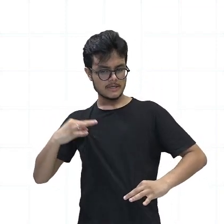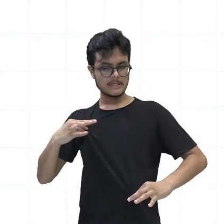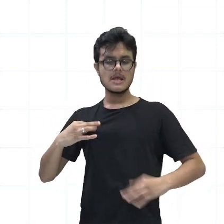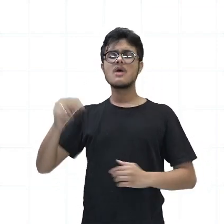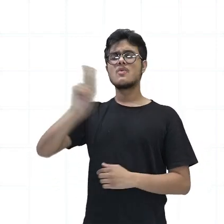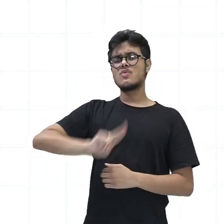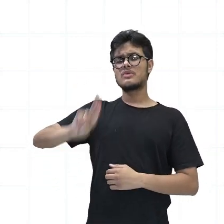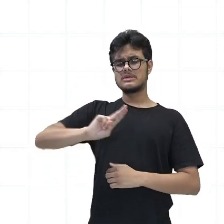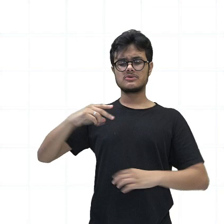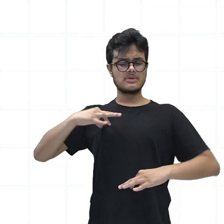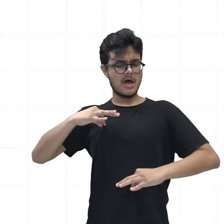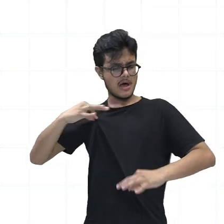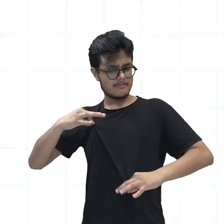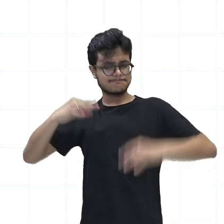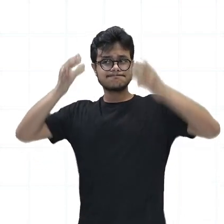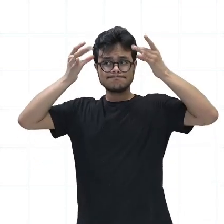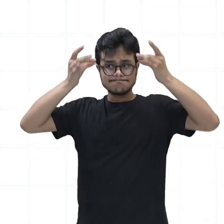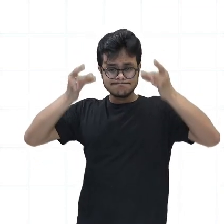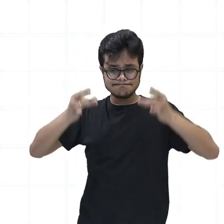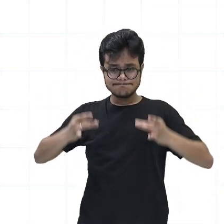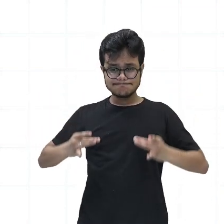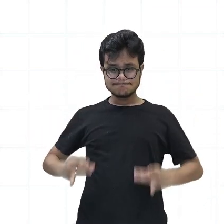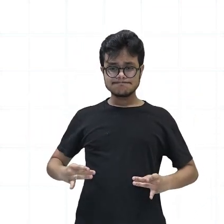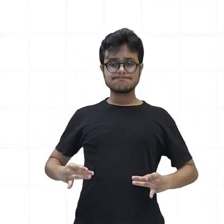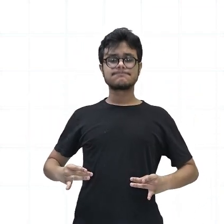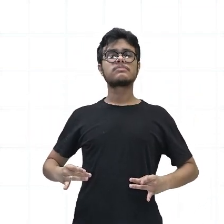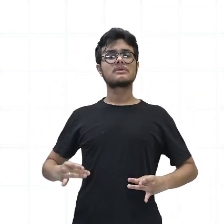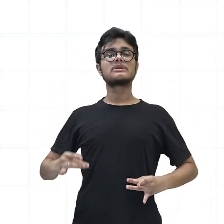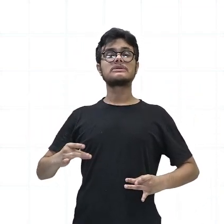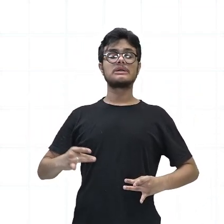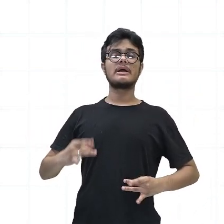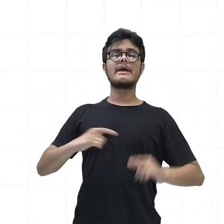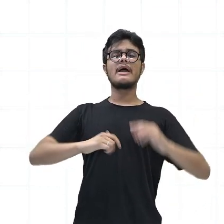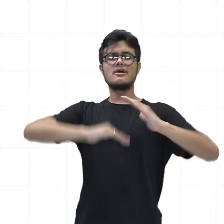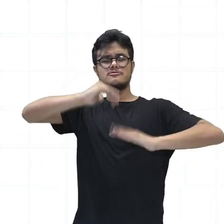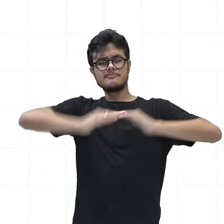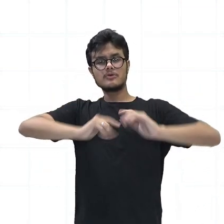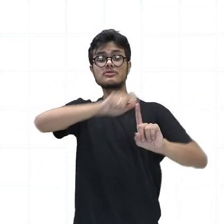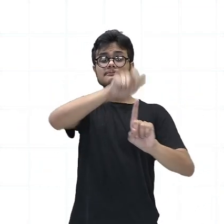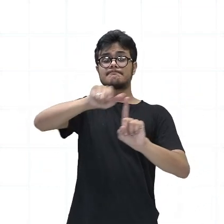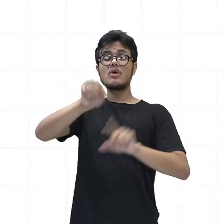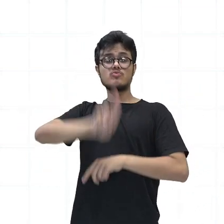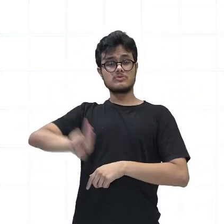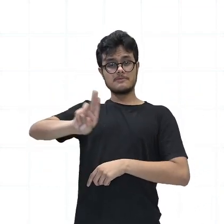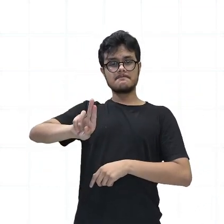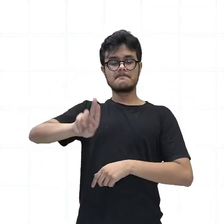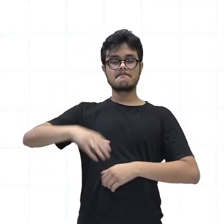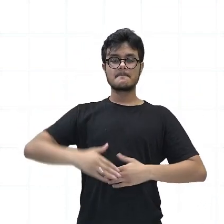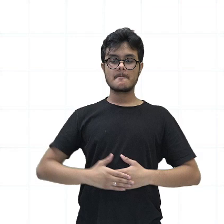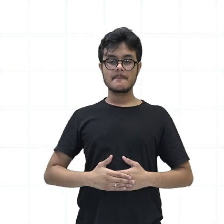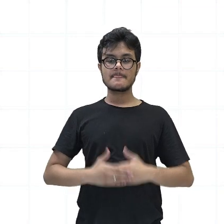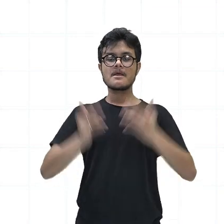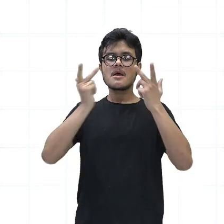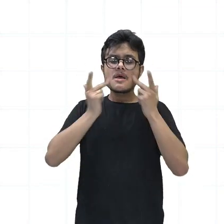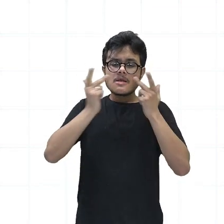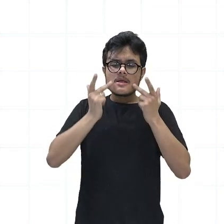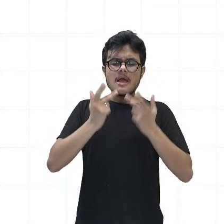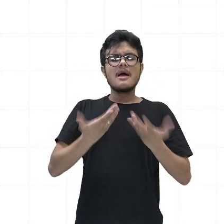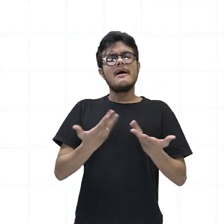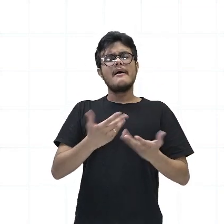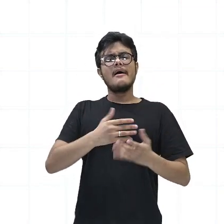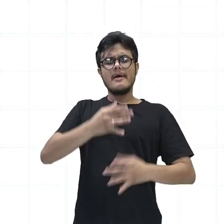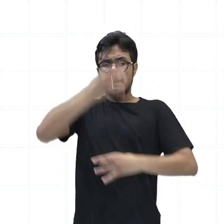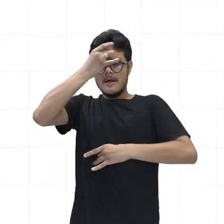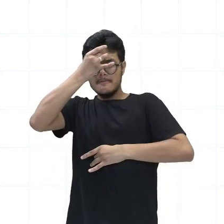os trajes e acessórios usados pelos atores em uma produção teatral para representar os personagens